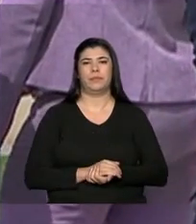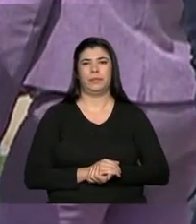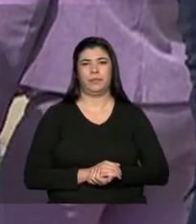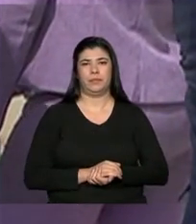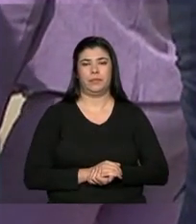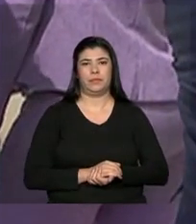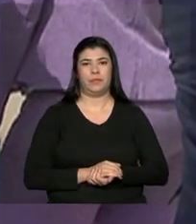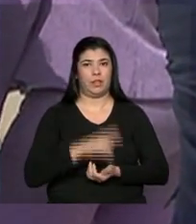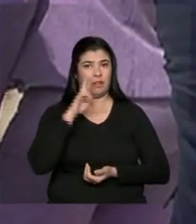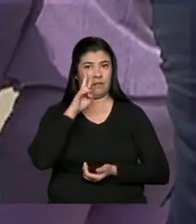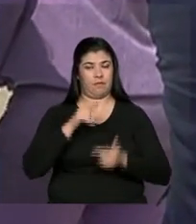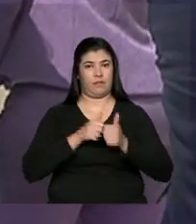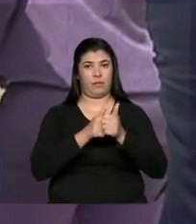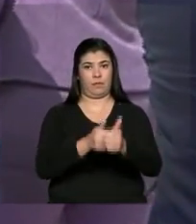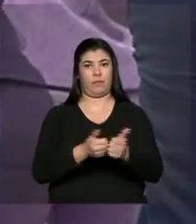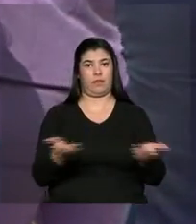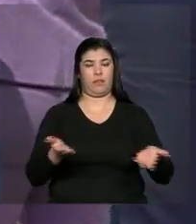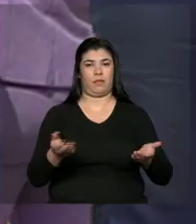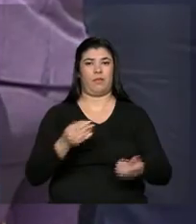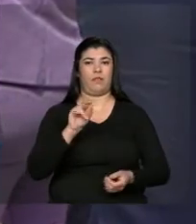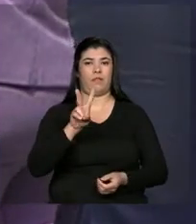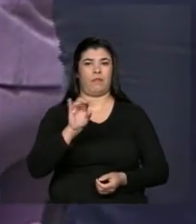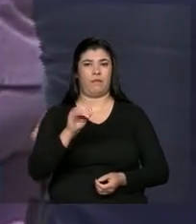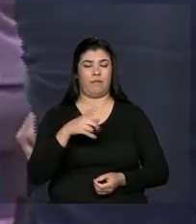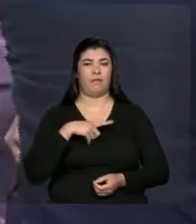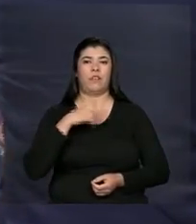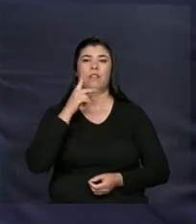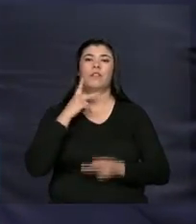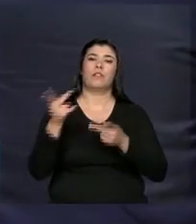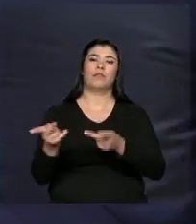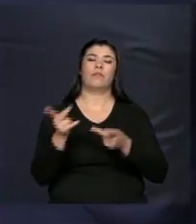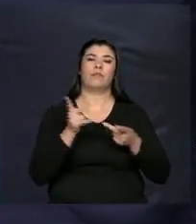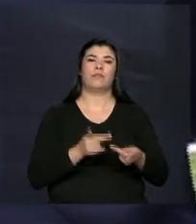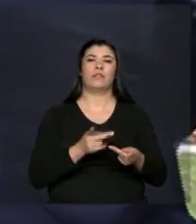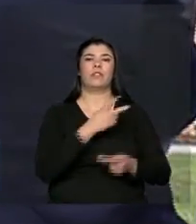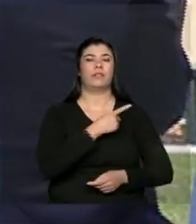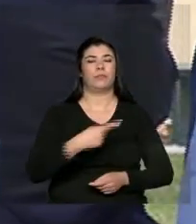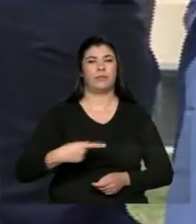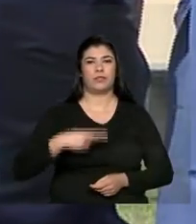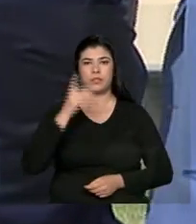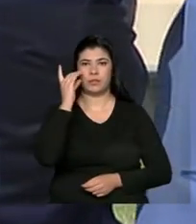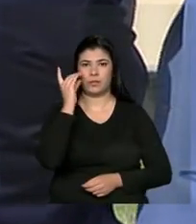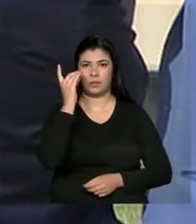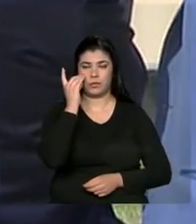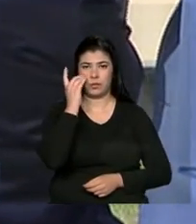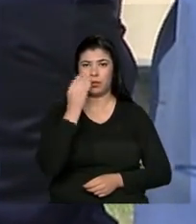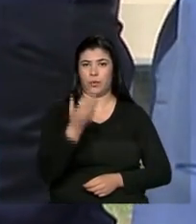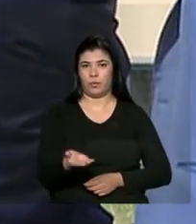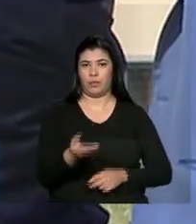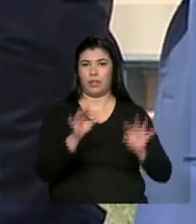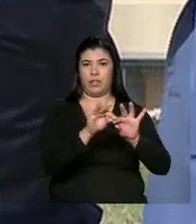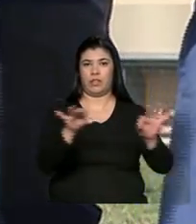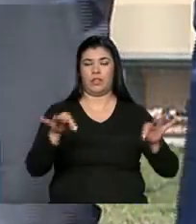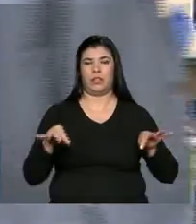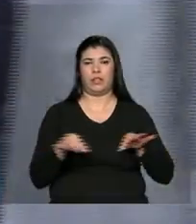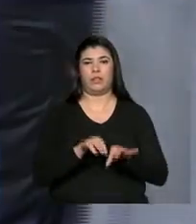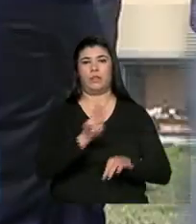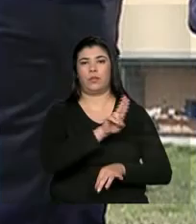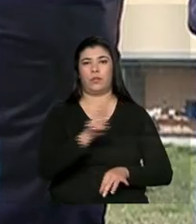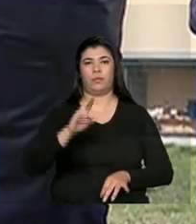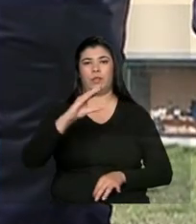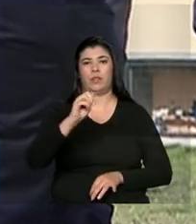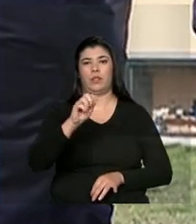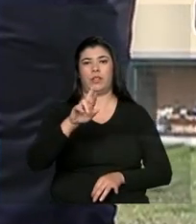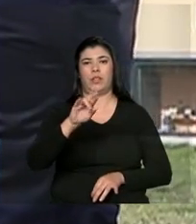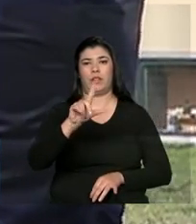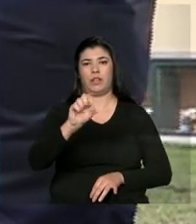estamos acompanhando ao vivo as imagens da visita da presidenta dilma rousseff ao condomínio carlos marighella